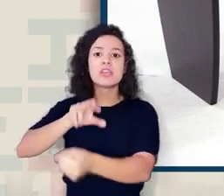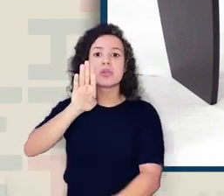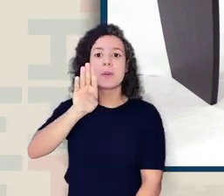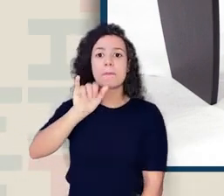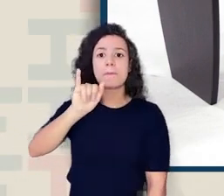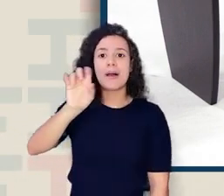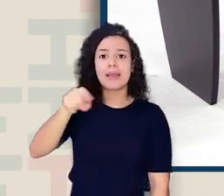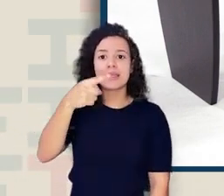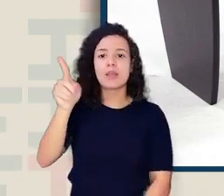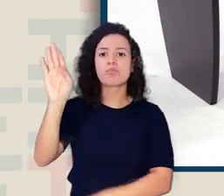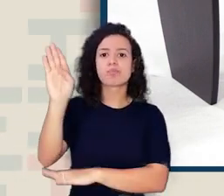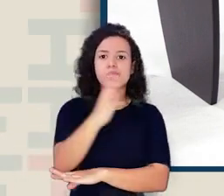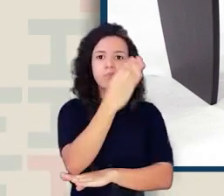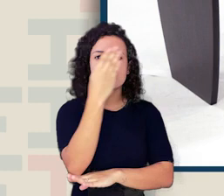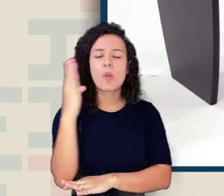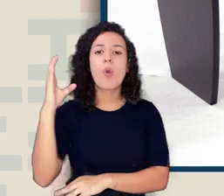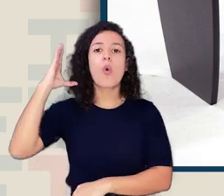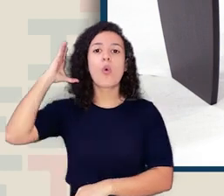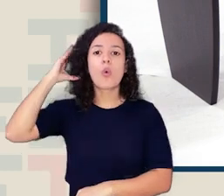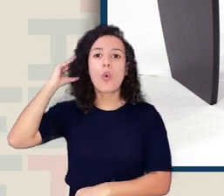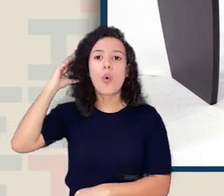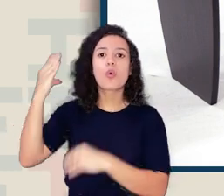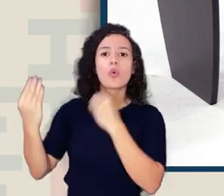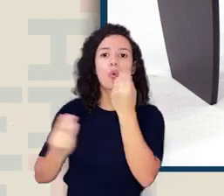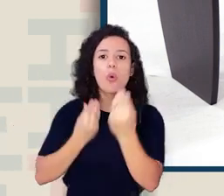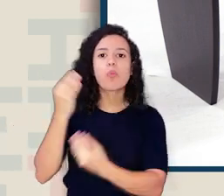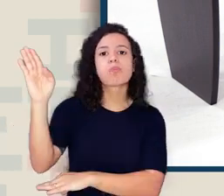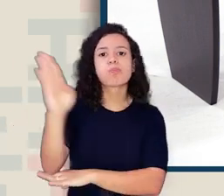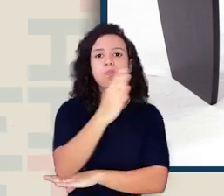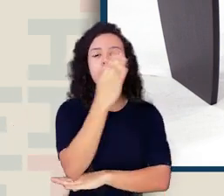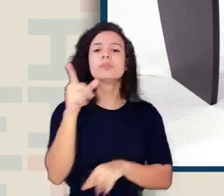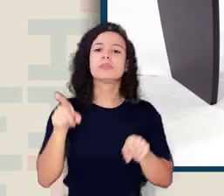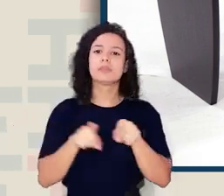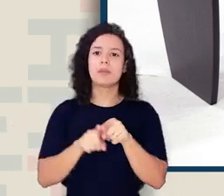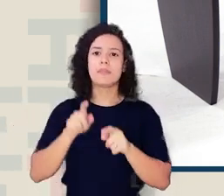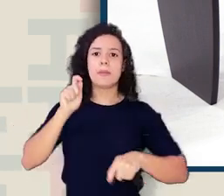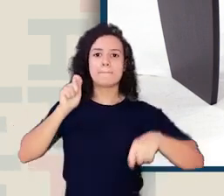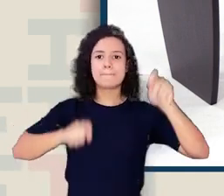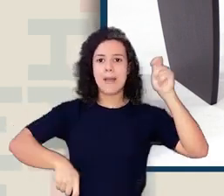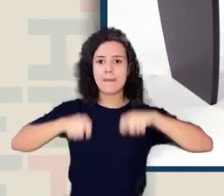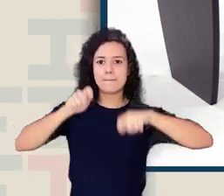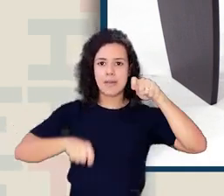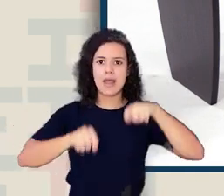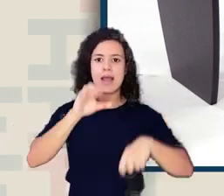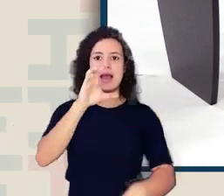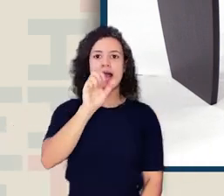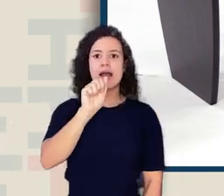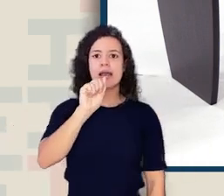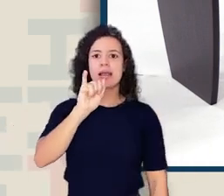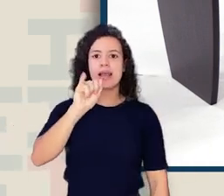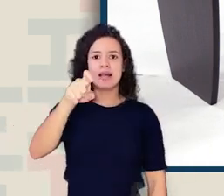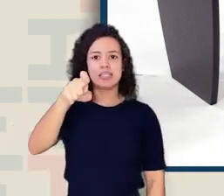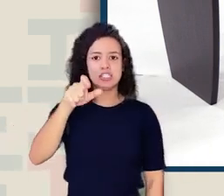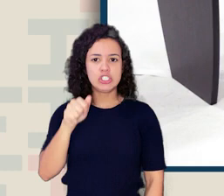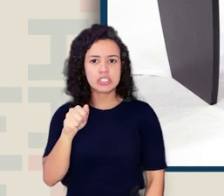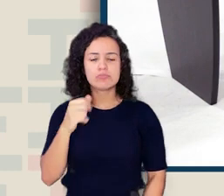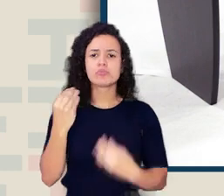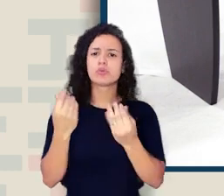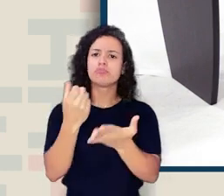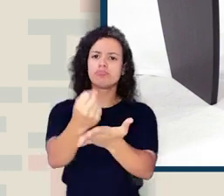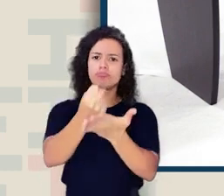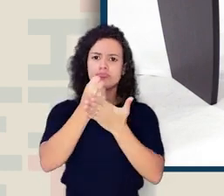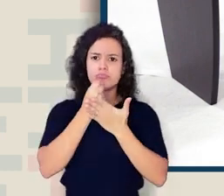for falar da rítmica do baião de maracatu, dos cocos de maracatu. A perspectiva da caixa como